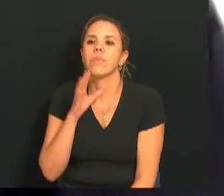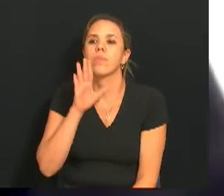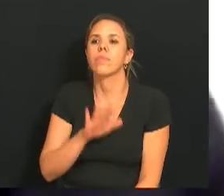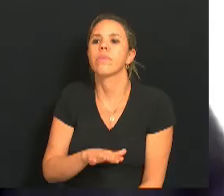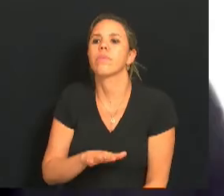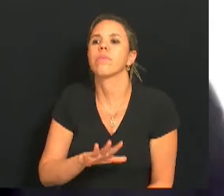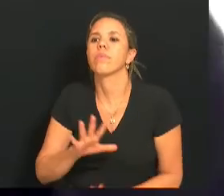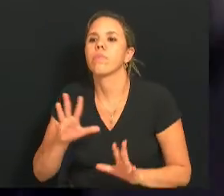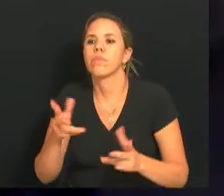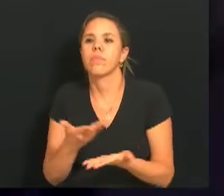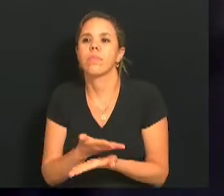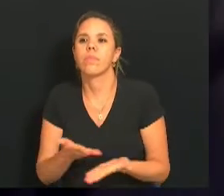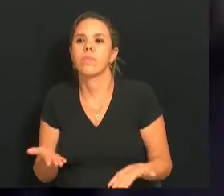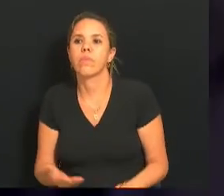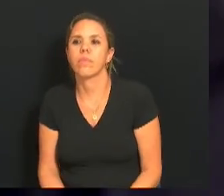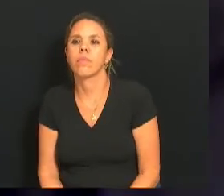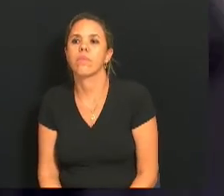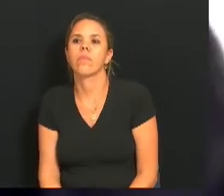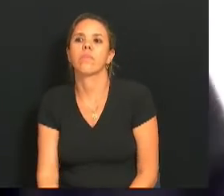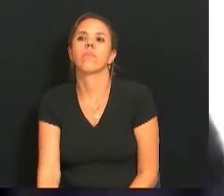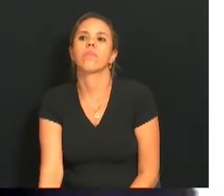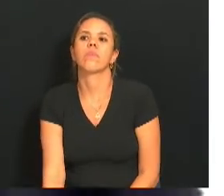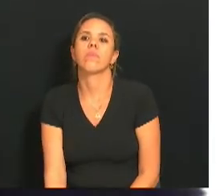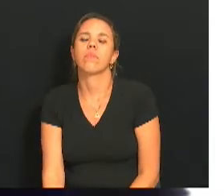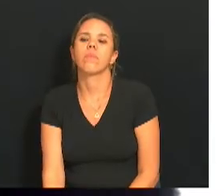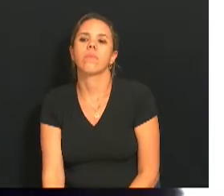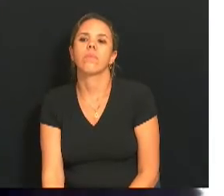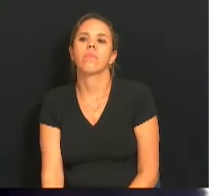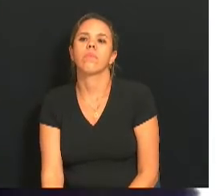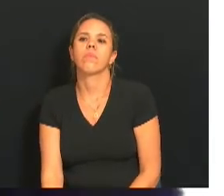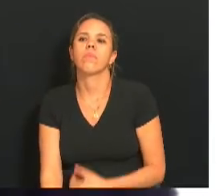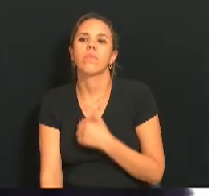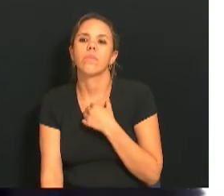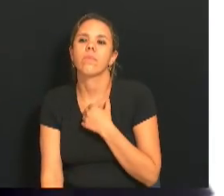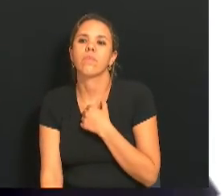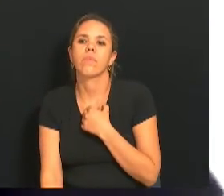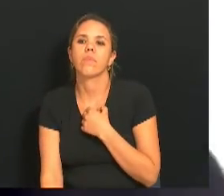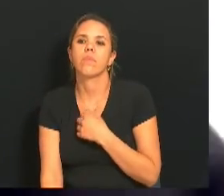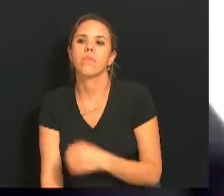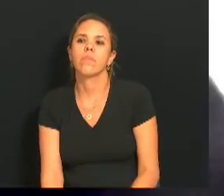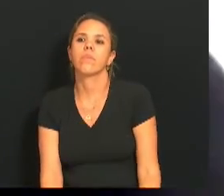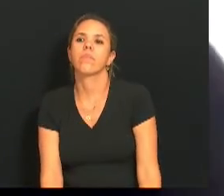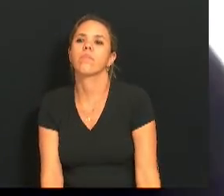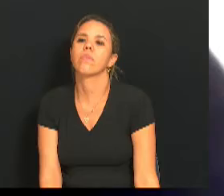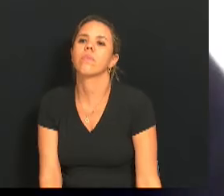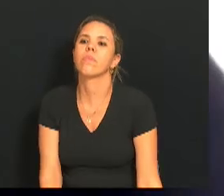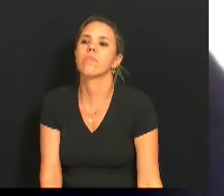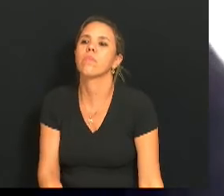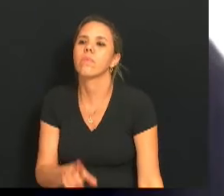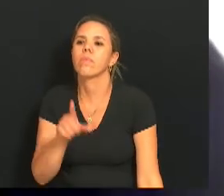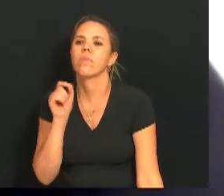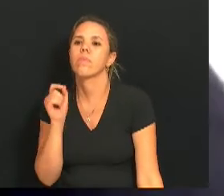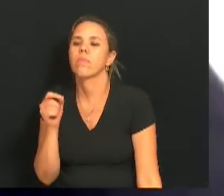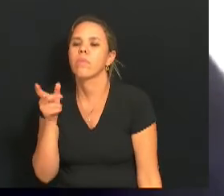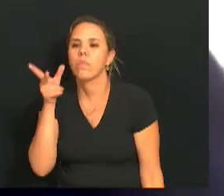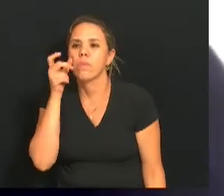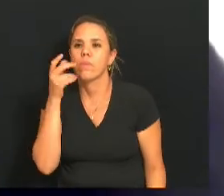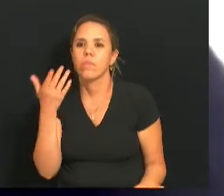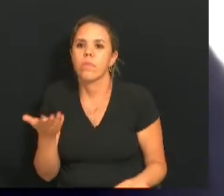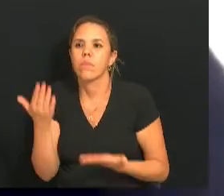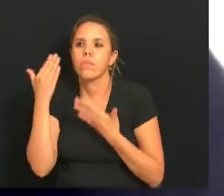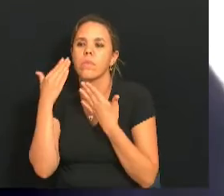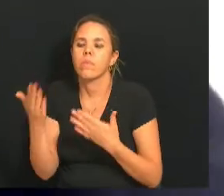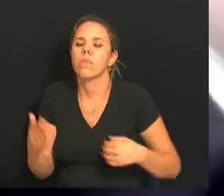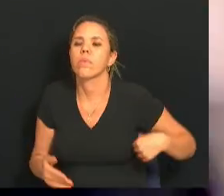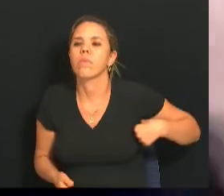todo mundo, porque já que a gente não falou, né, na primeira parte, a gente escolheu ouvir primeiro, agradecer